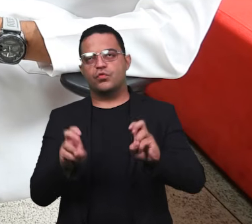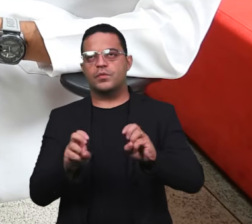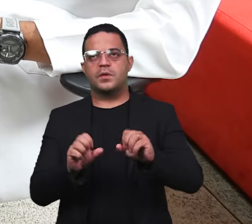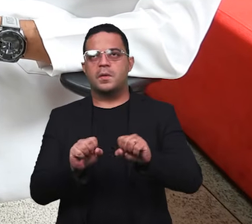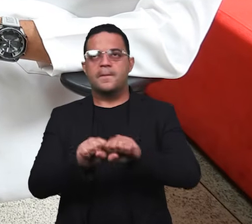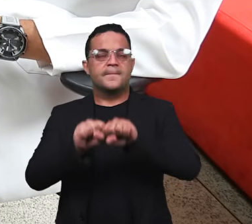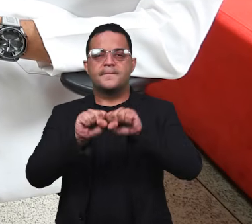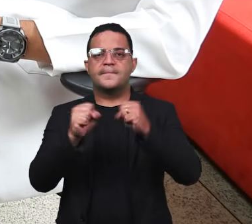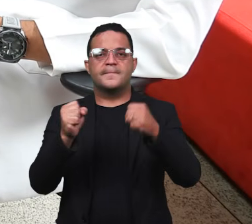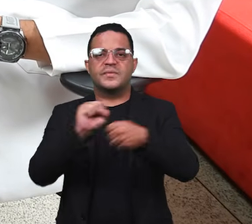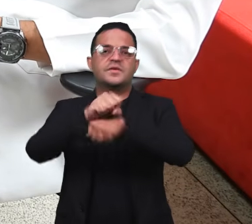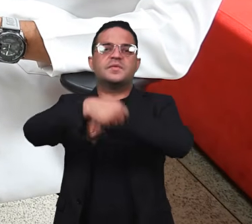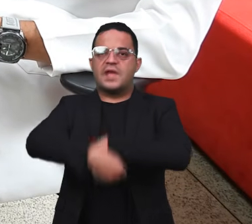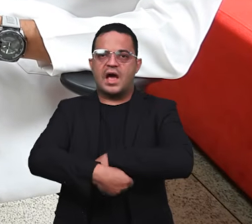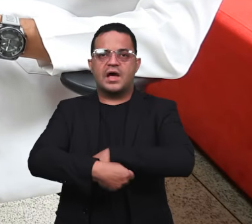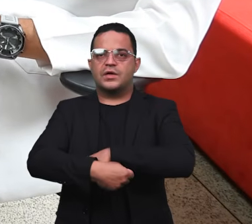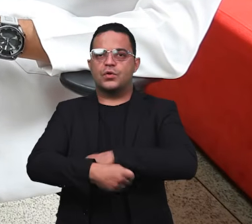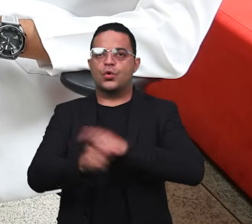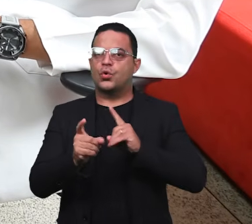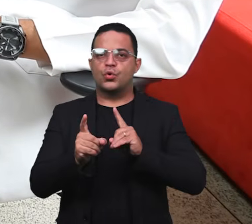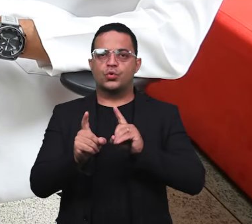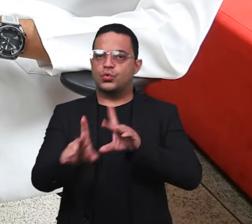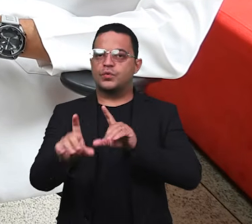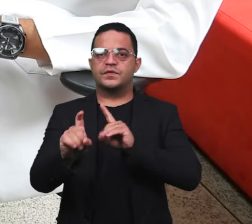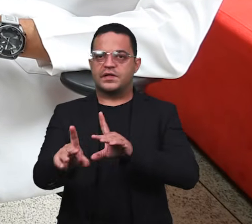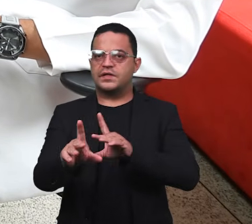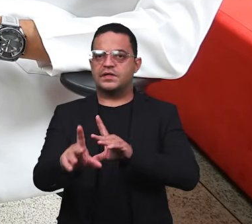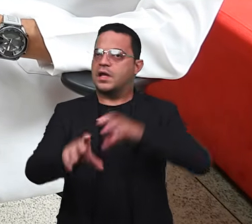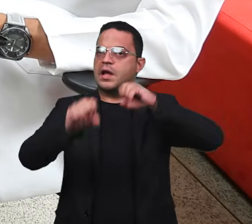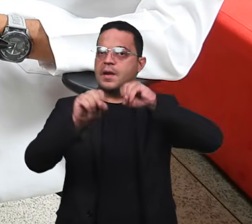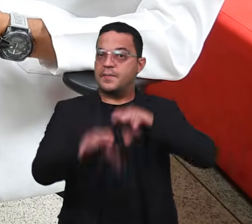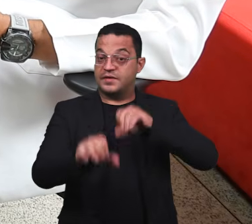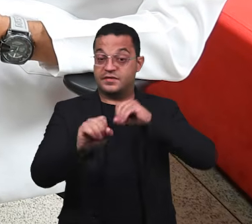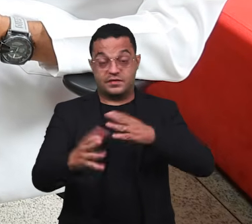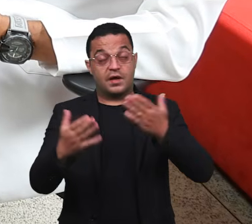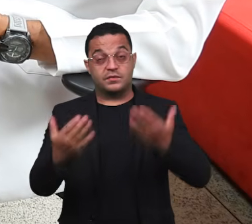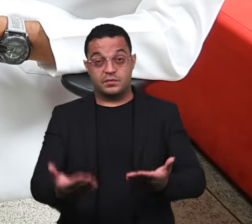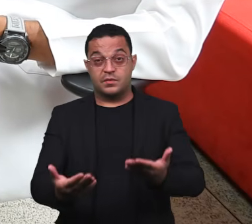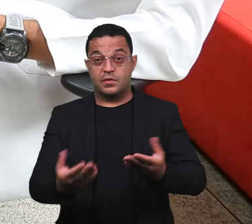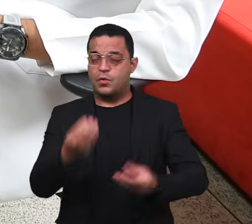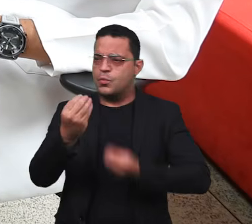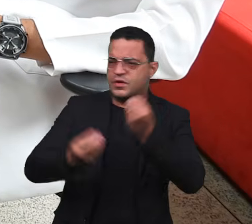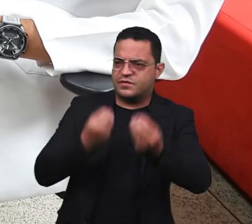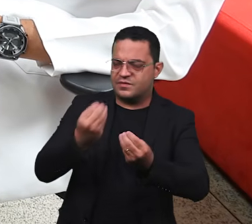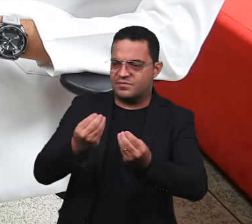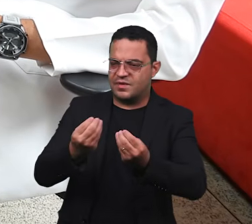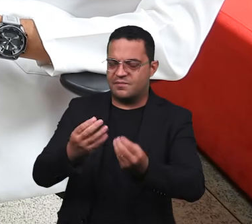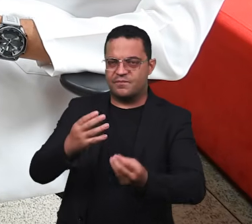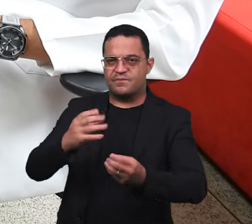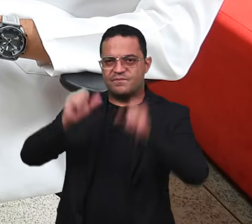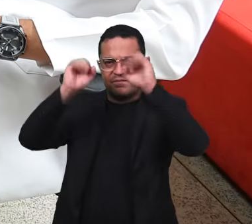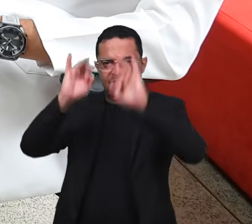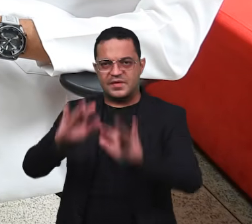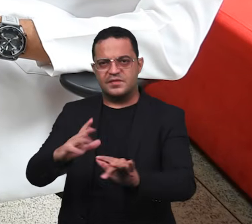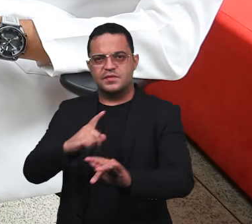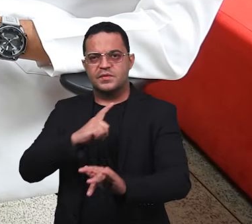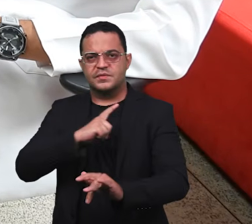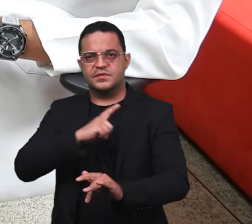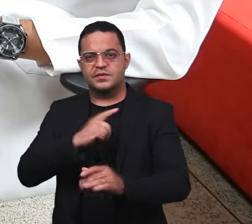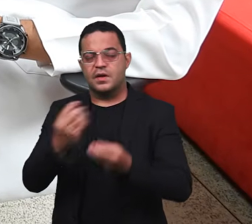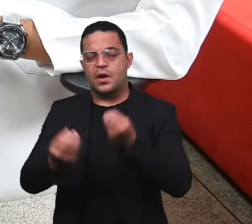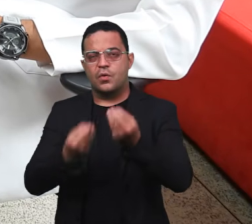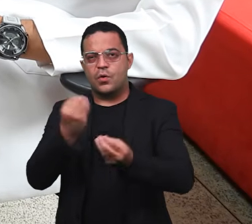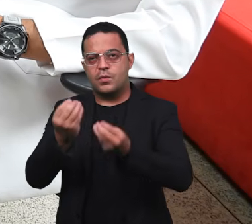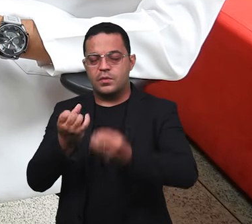a doutrina, os ensinamentos, né? E para tudo isso, para recebermos essas bênçãos, é muito